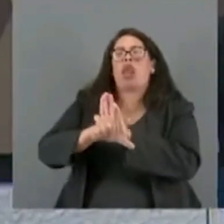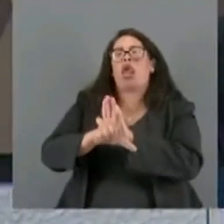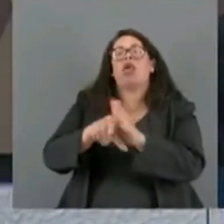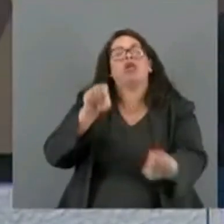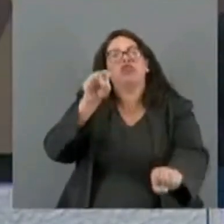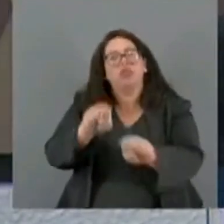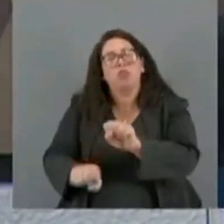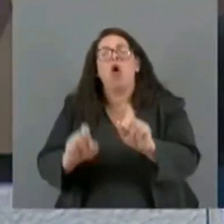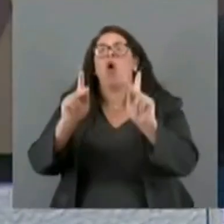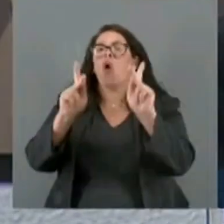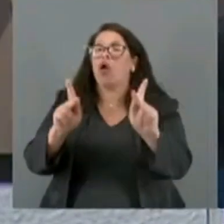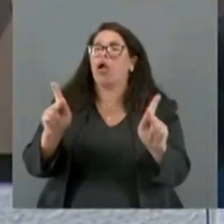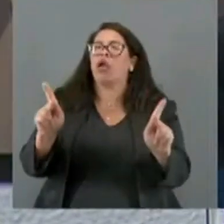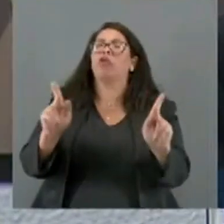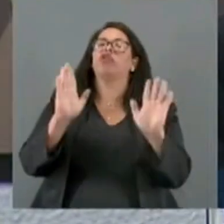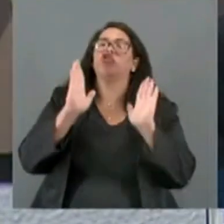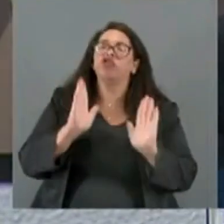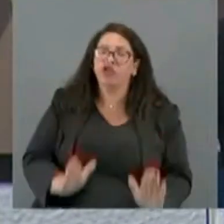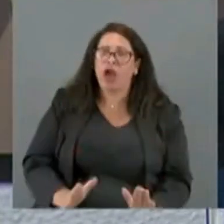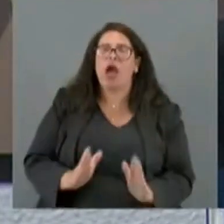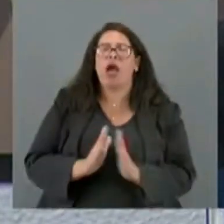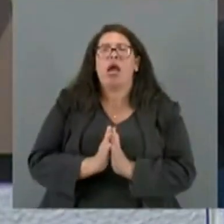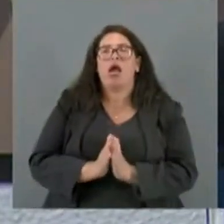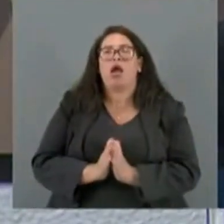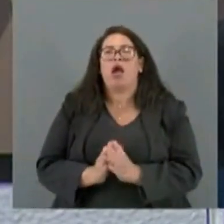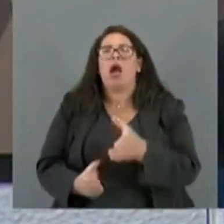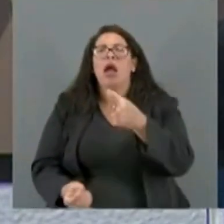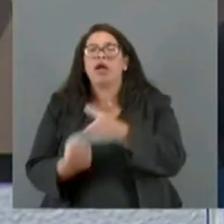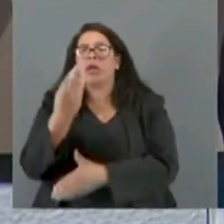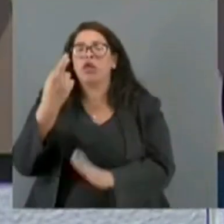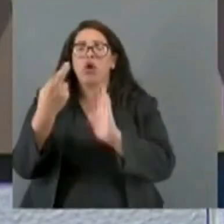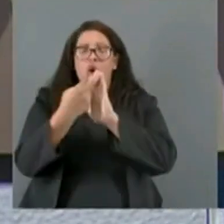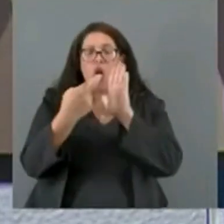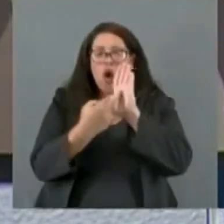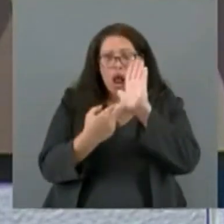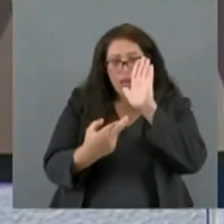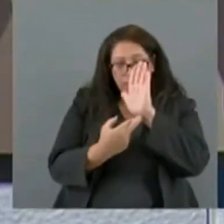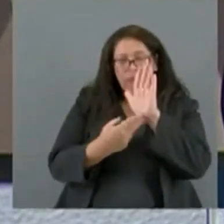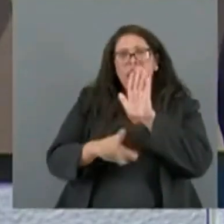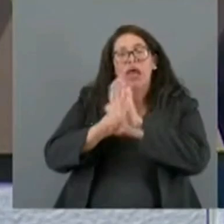legítimo legislador, ou de feminicídio, instituiu as medidas